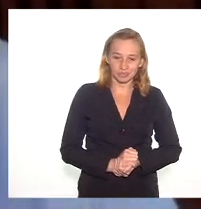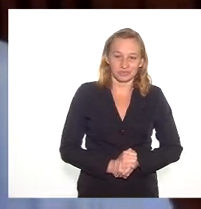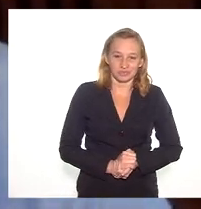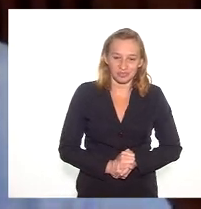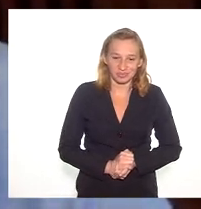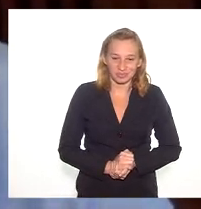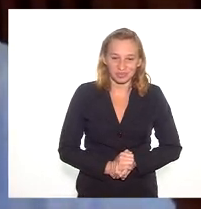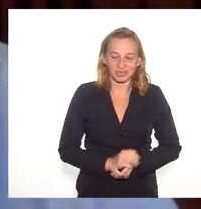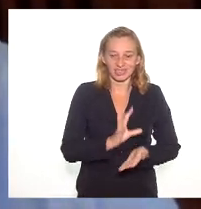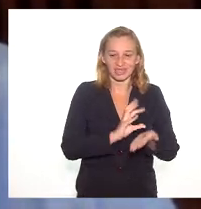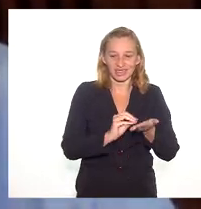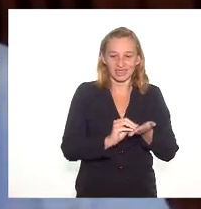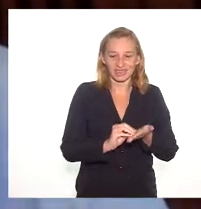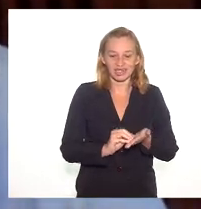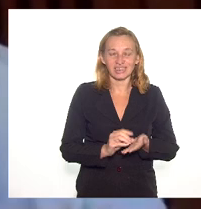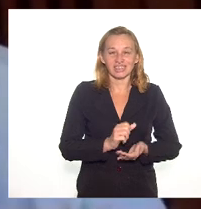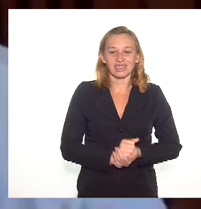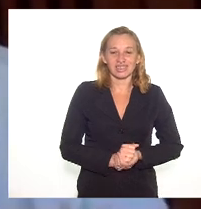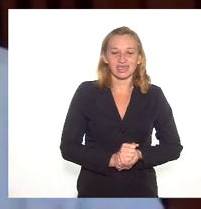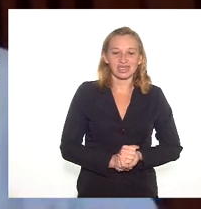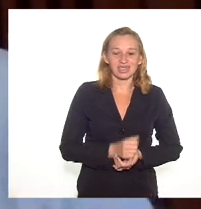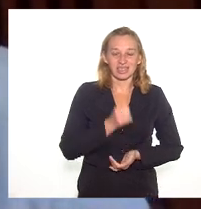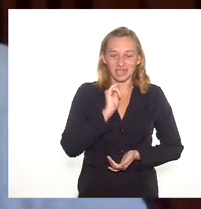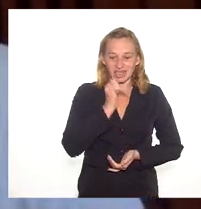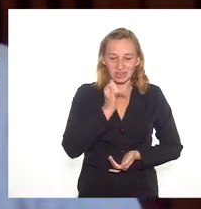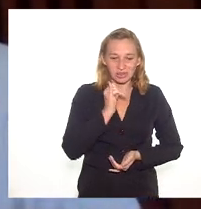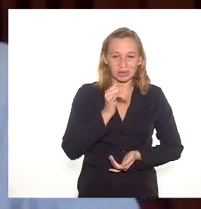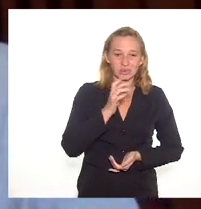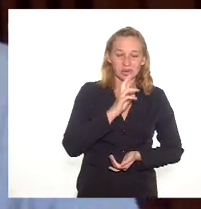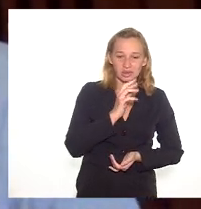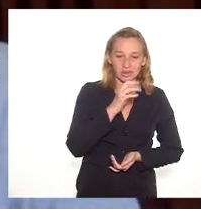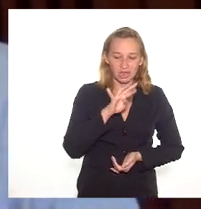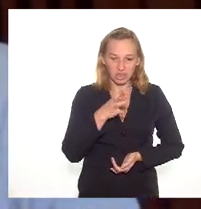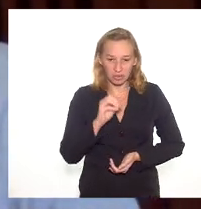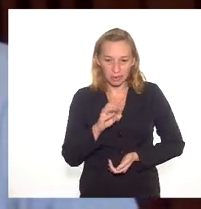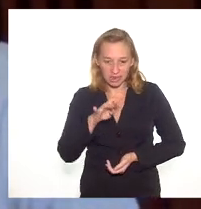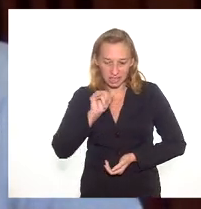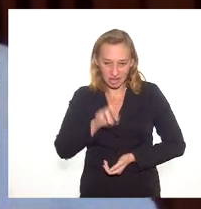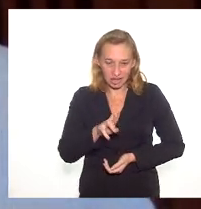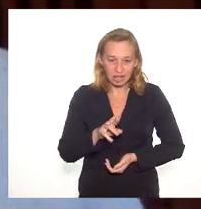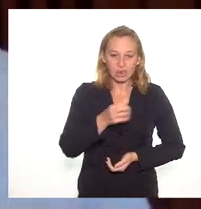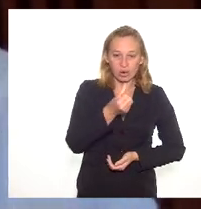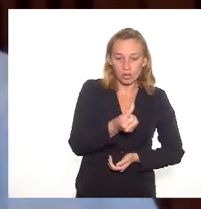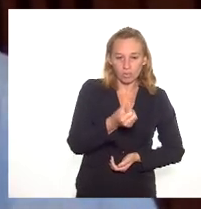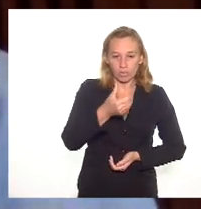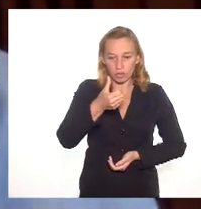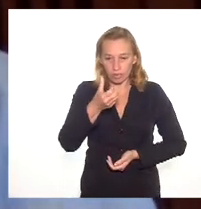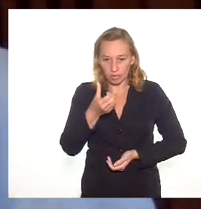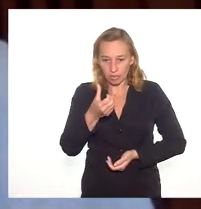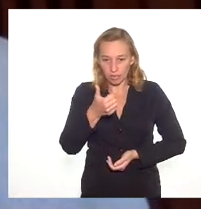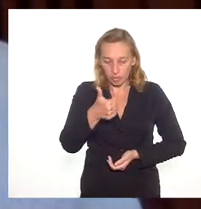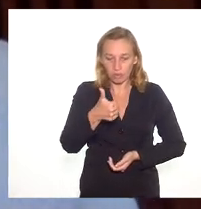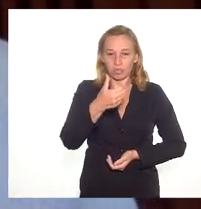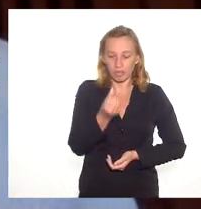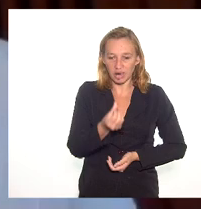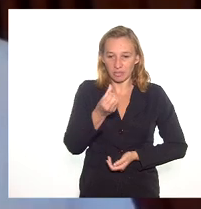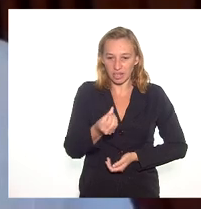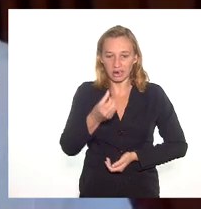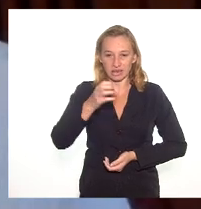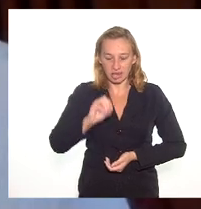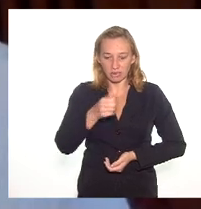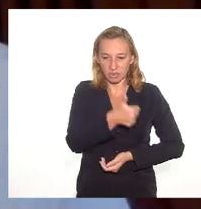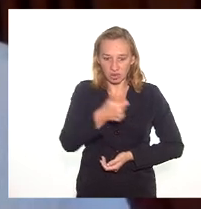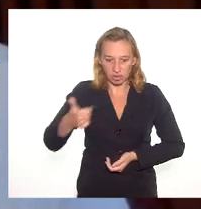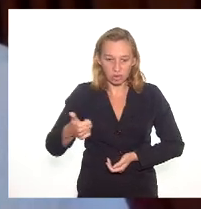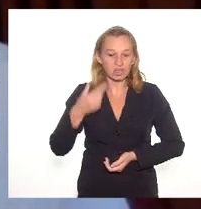Item 5, emendas de plenário. Relator, deputado Rodrigo Bacelar. 15, emendas de plenário, projeto de lei 1660, 2012, autoria deputado